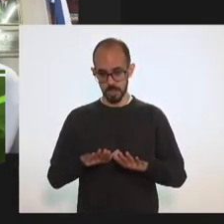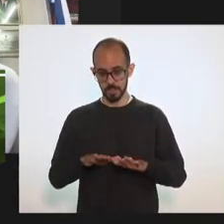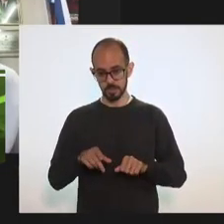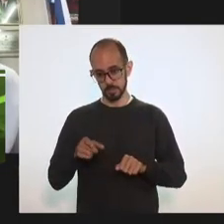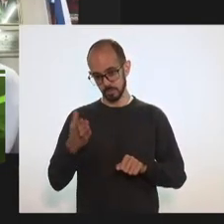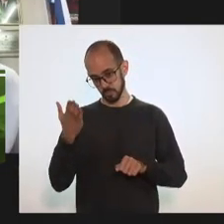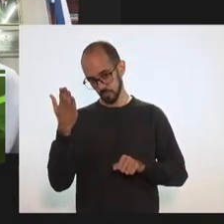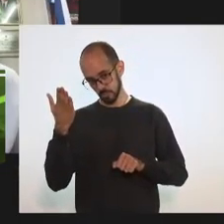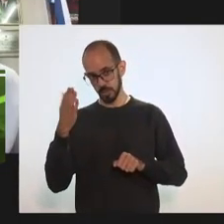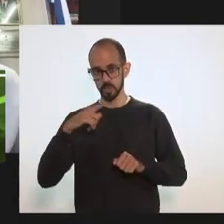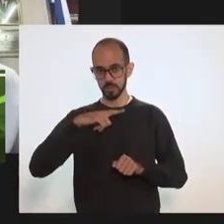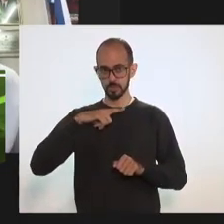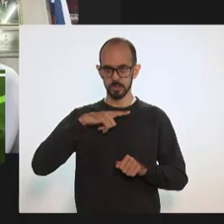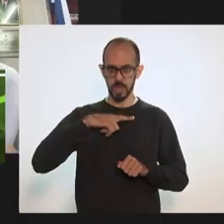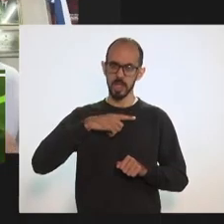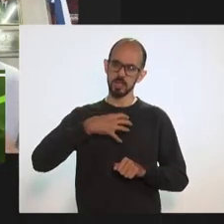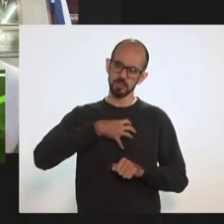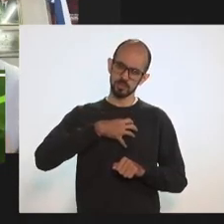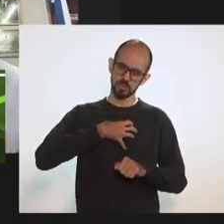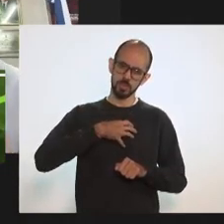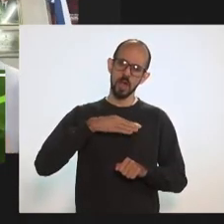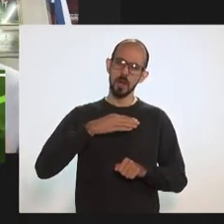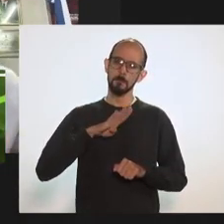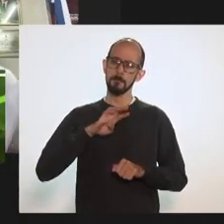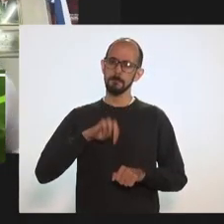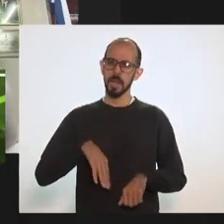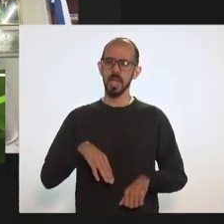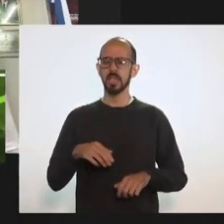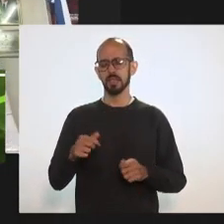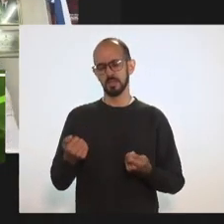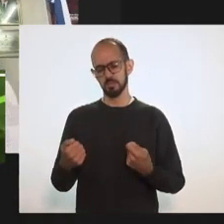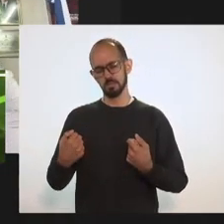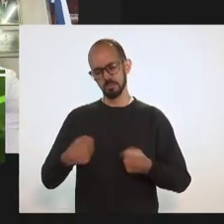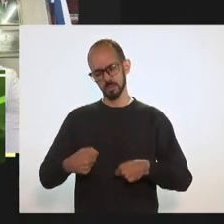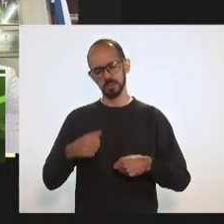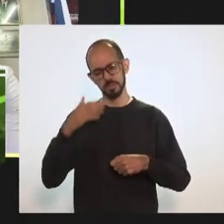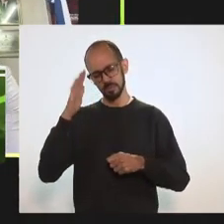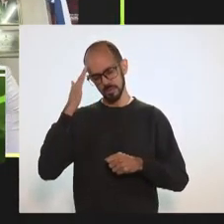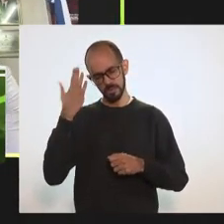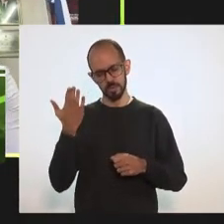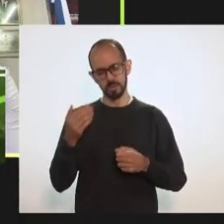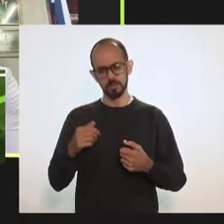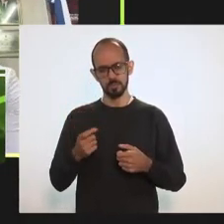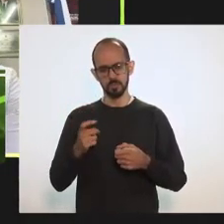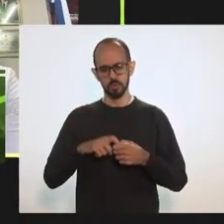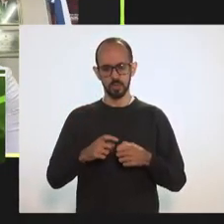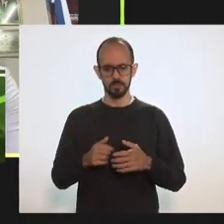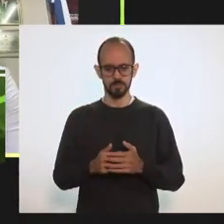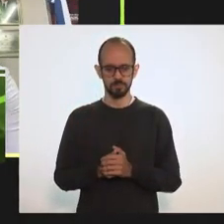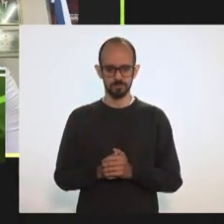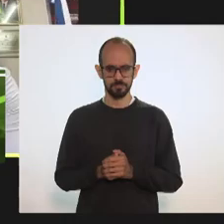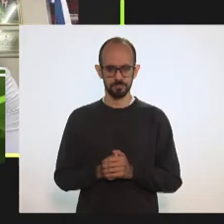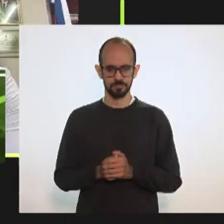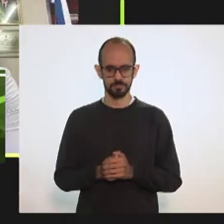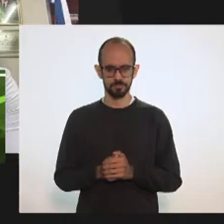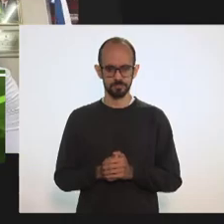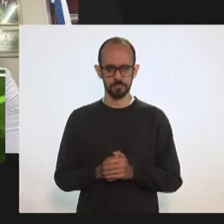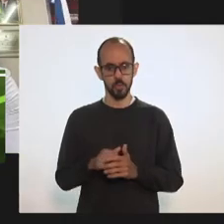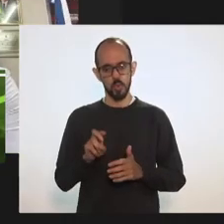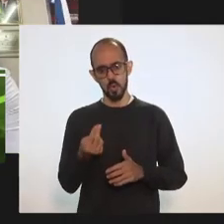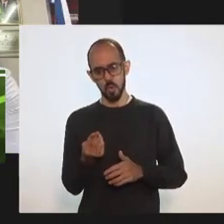o ministro bota em pauta quando as suas emanações ecoespirituais assim